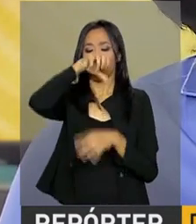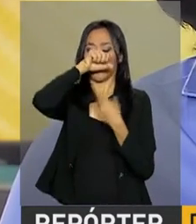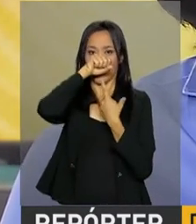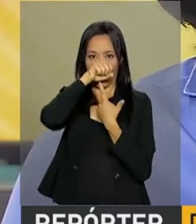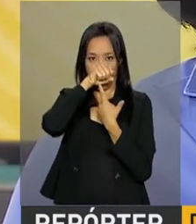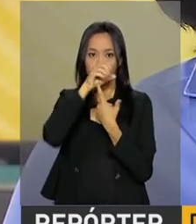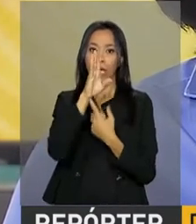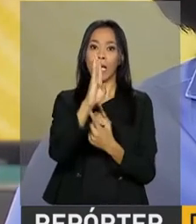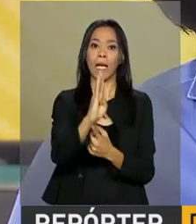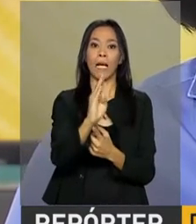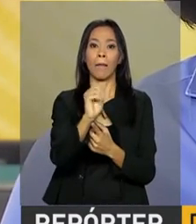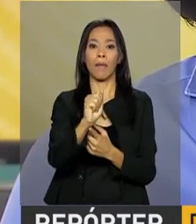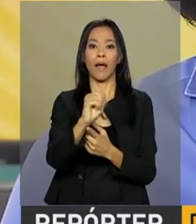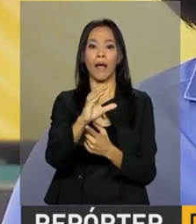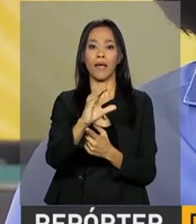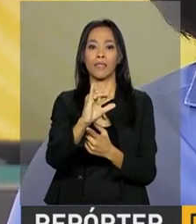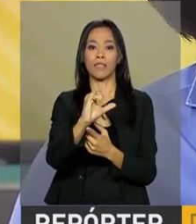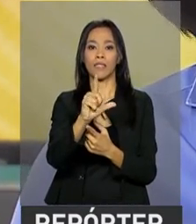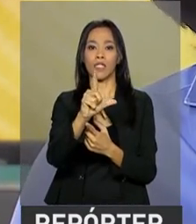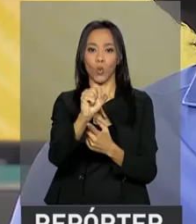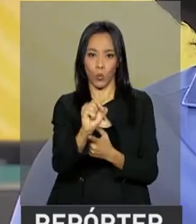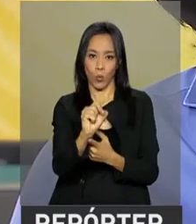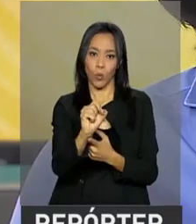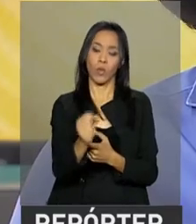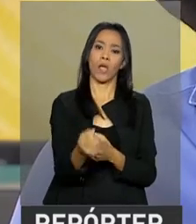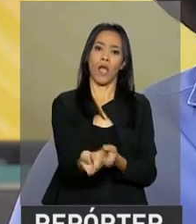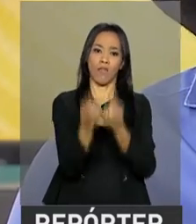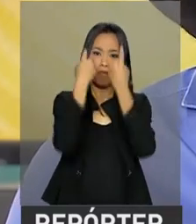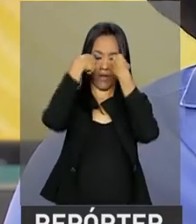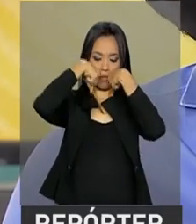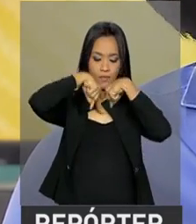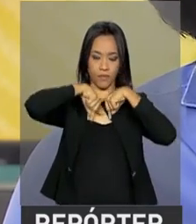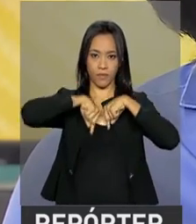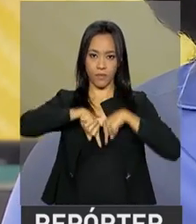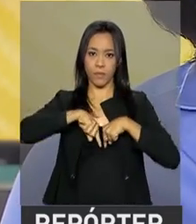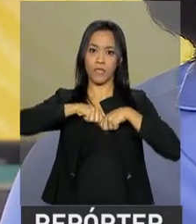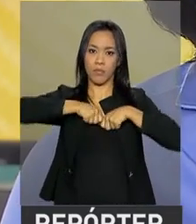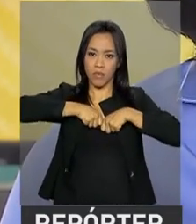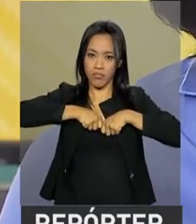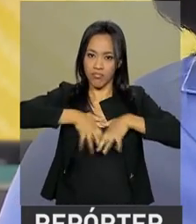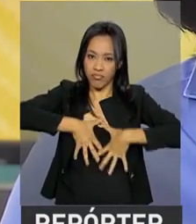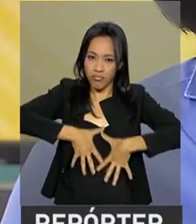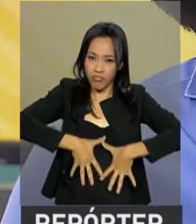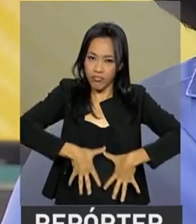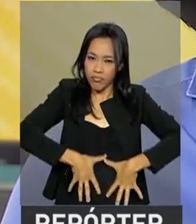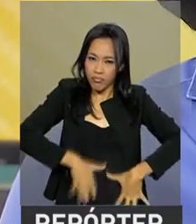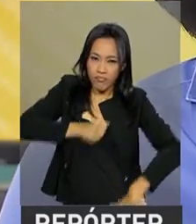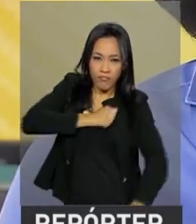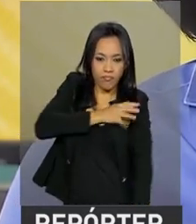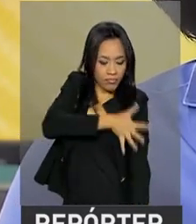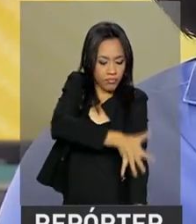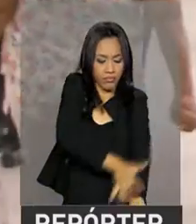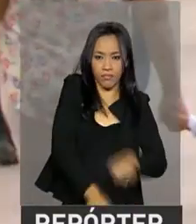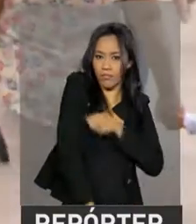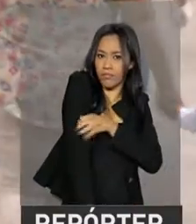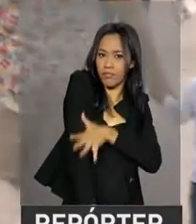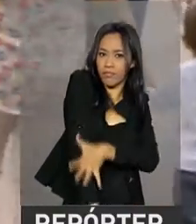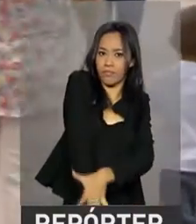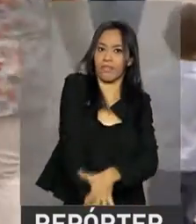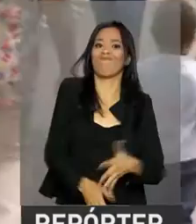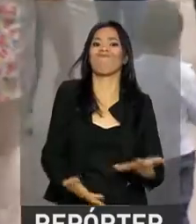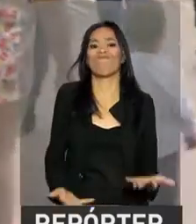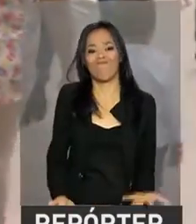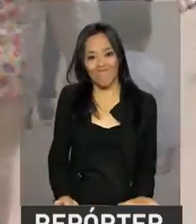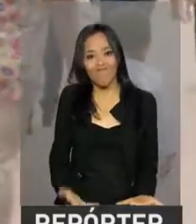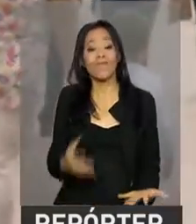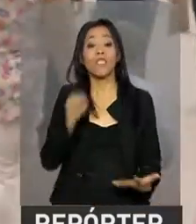esse bacilo ele vai para o pulmão e depois do pulmão ele pode se disseminar pela corrente sanguínea para qualquer outro órgão. Para